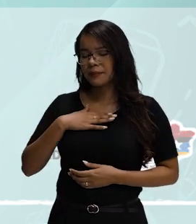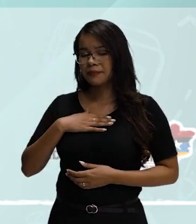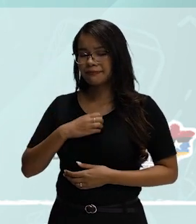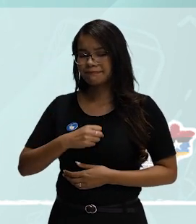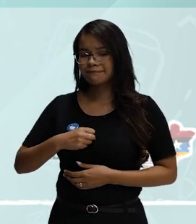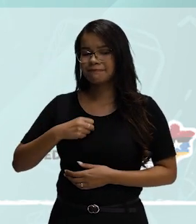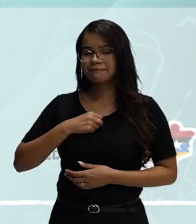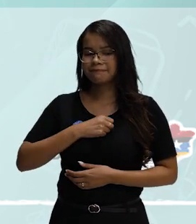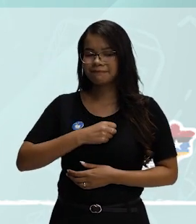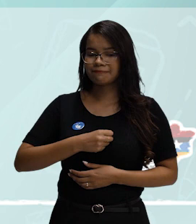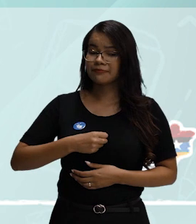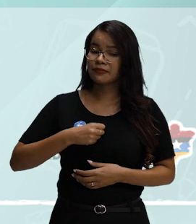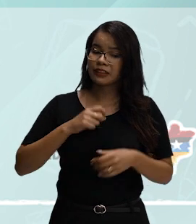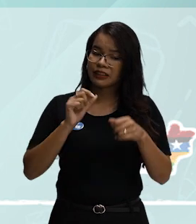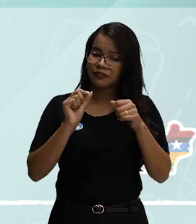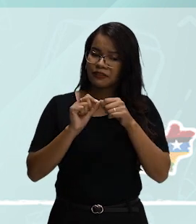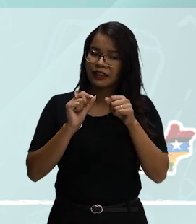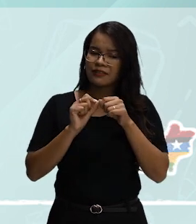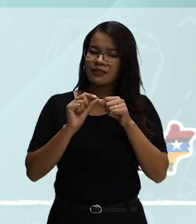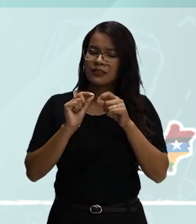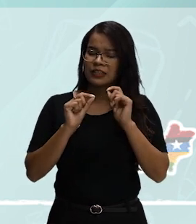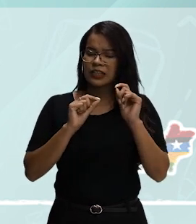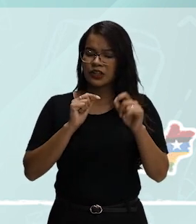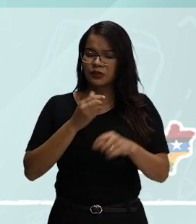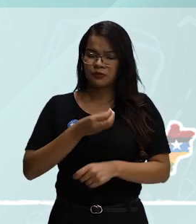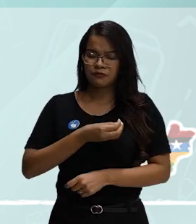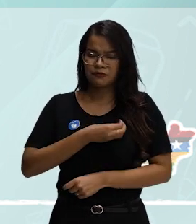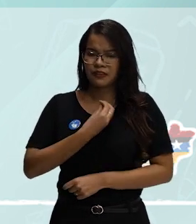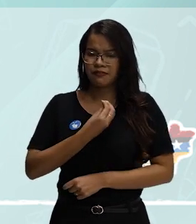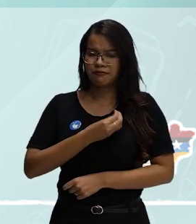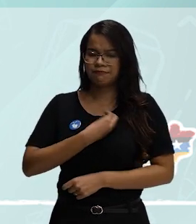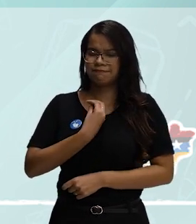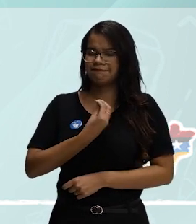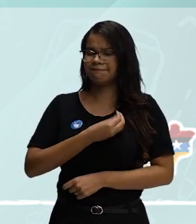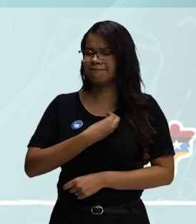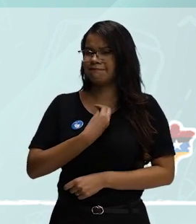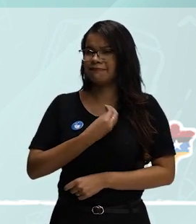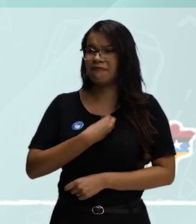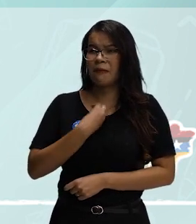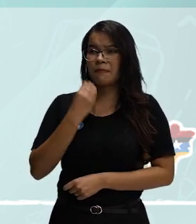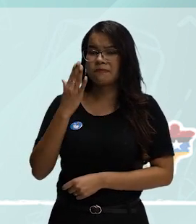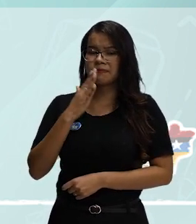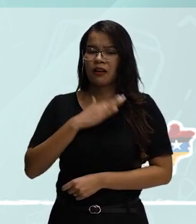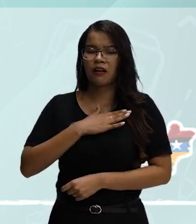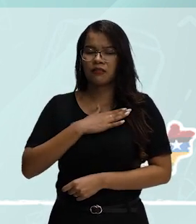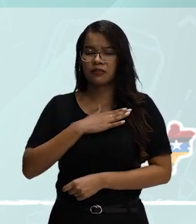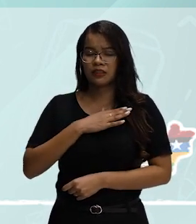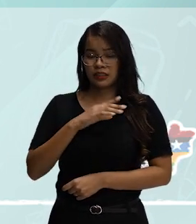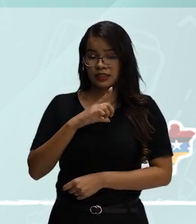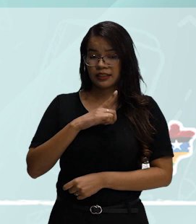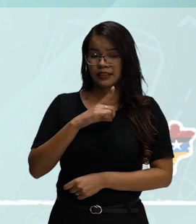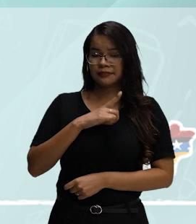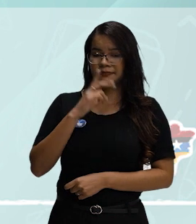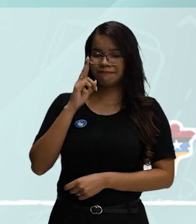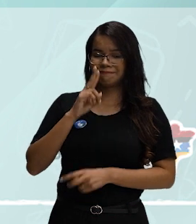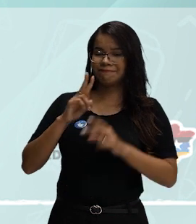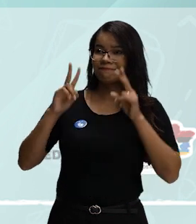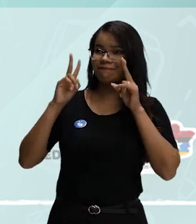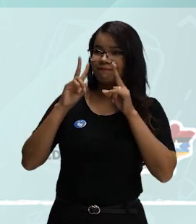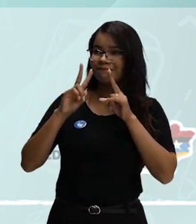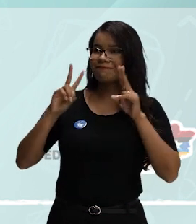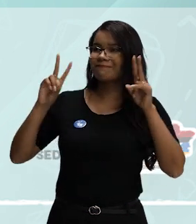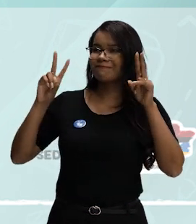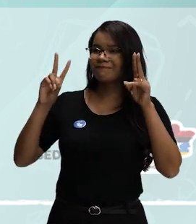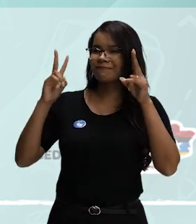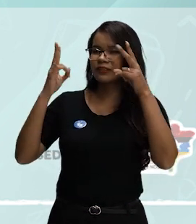saudade, fazem que insano do viver me prive e tenha os olhos